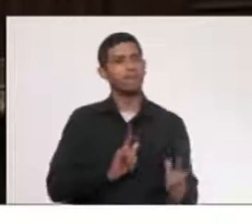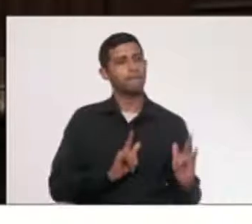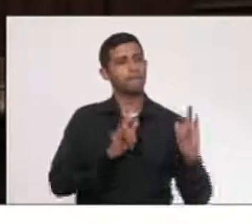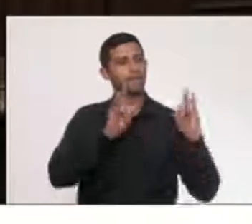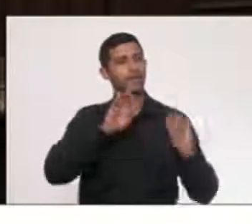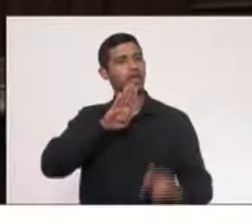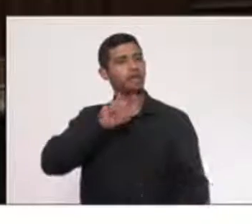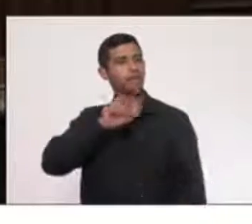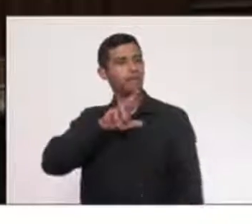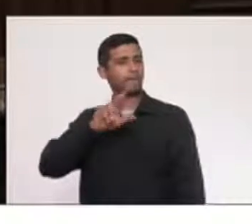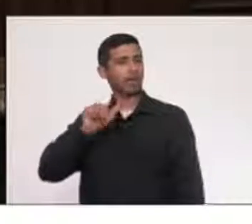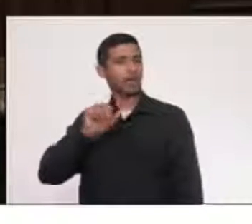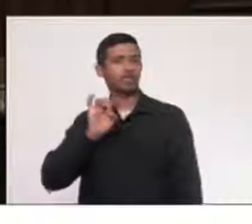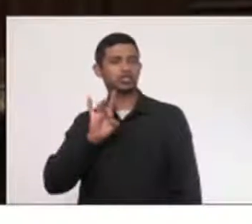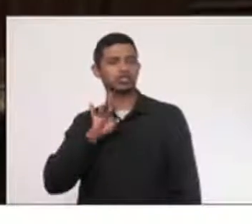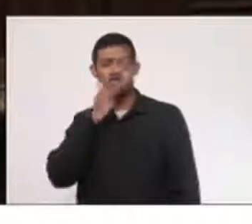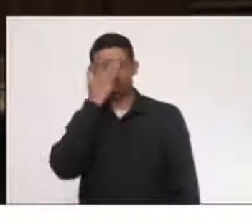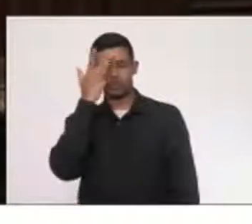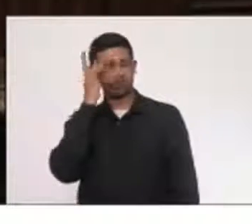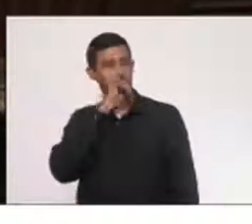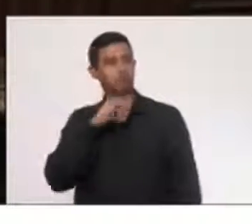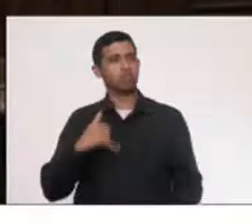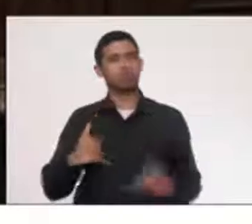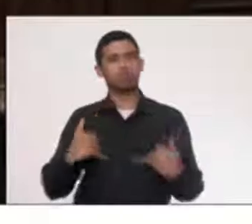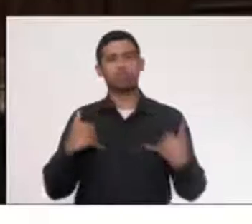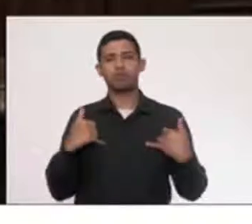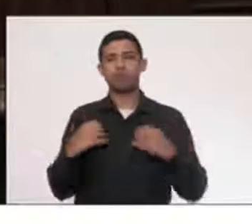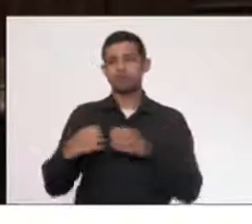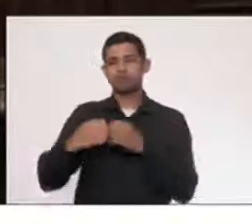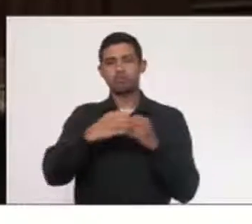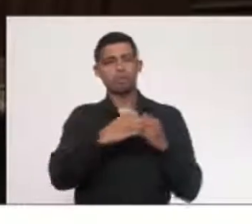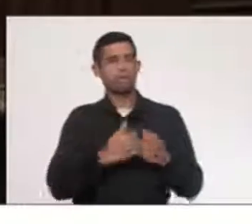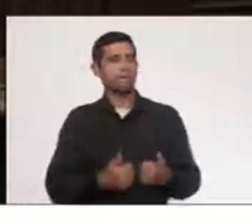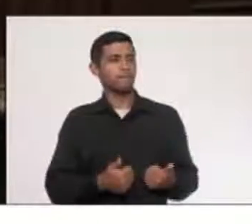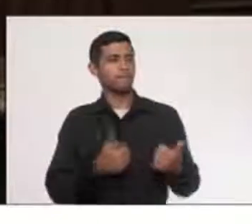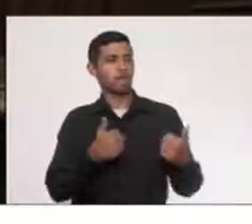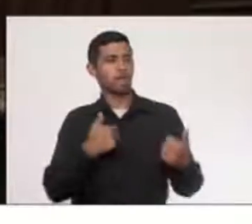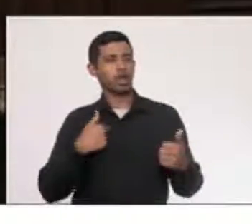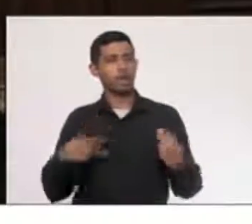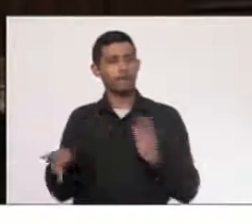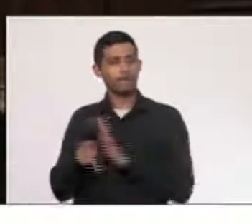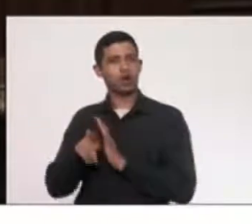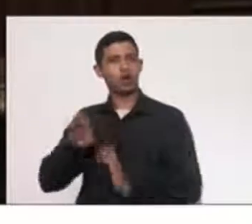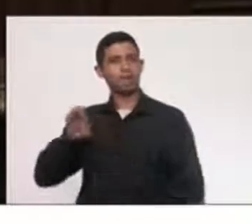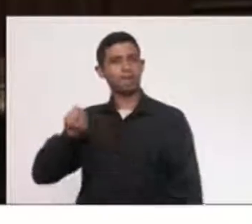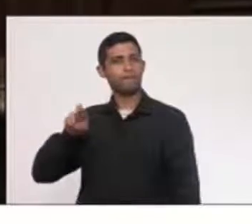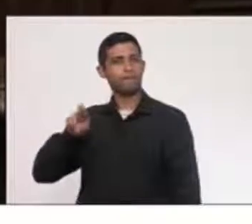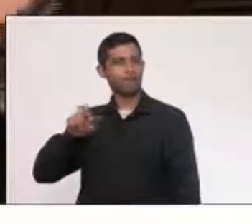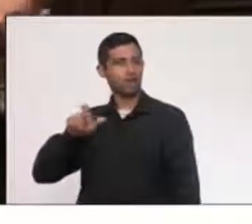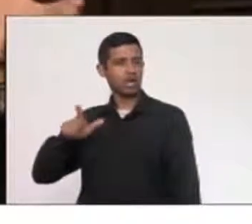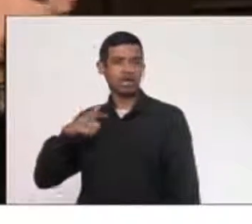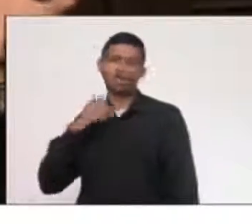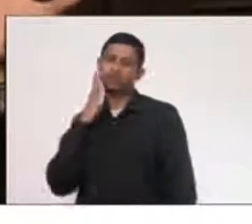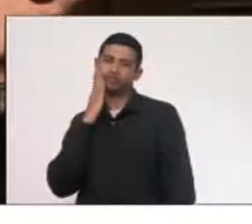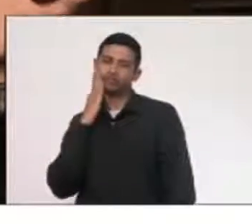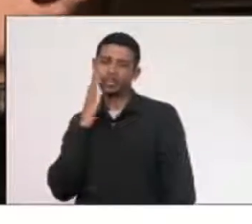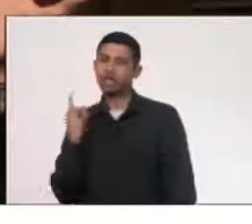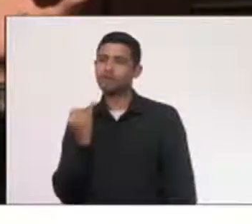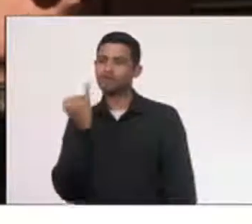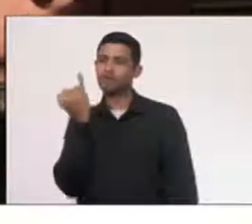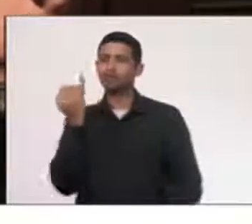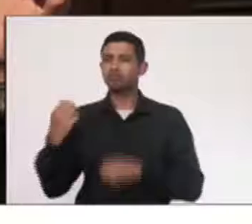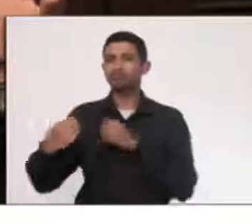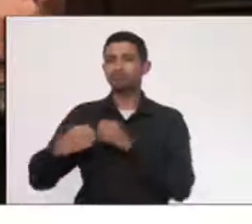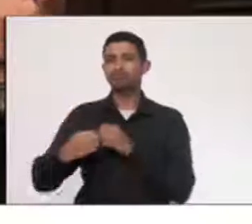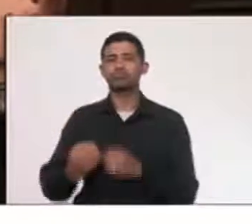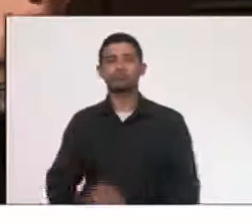muito honradas, a vizinhança é a melhor possível. Eu que venho do Borel sei o quanto o valor da vizinhança é importante.